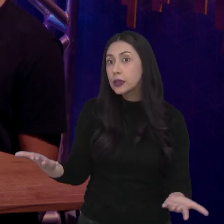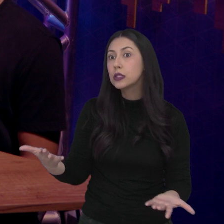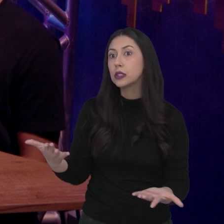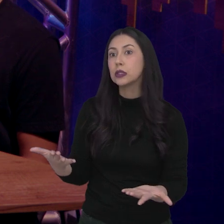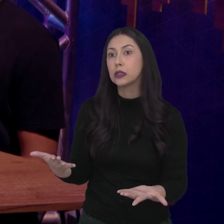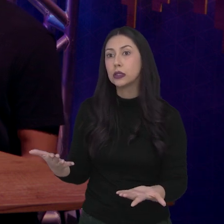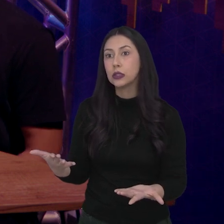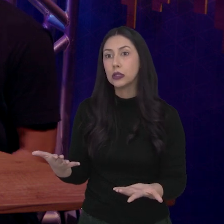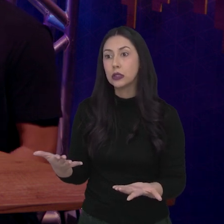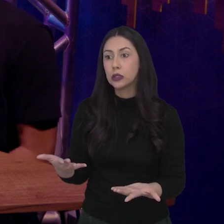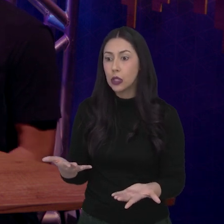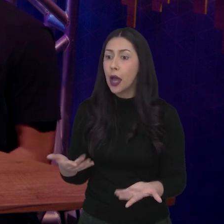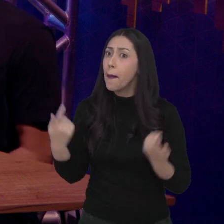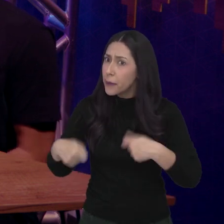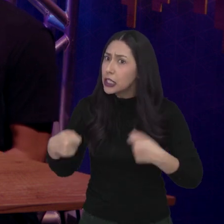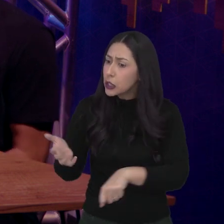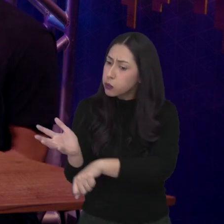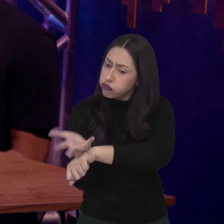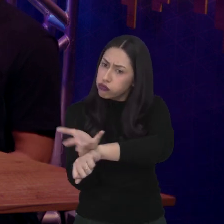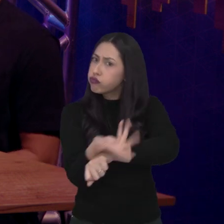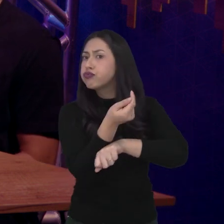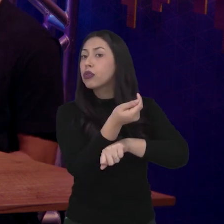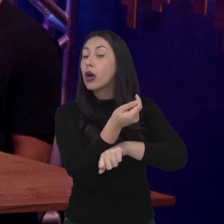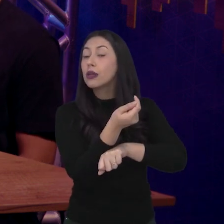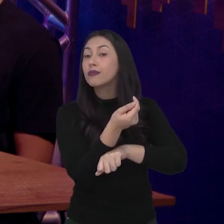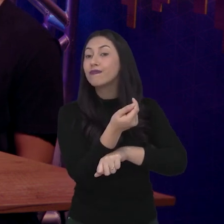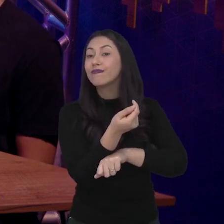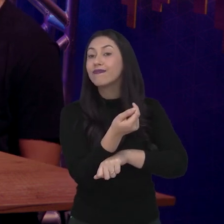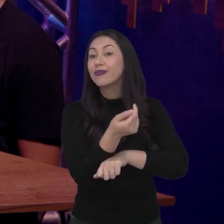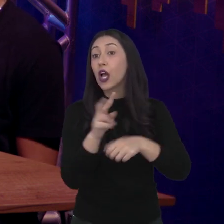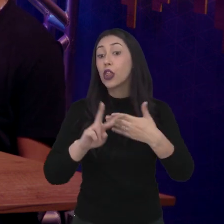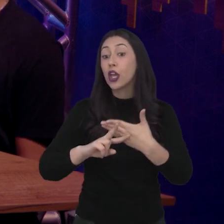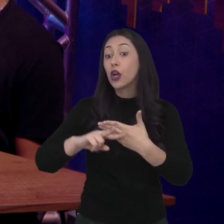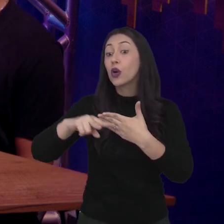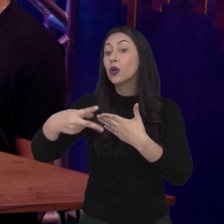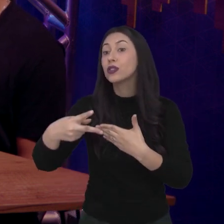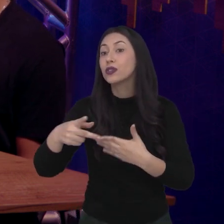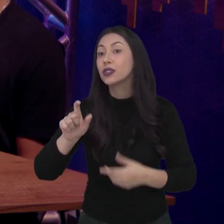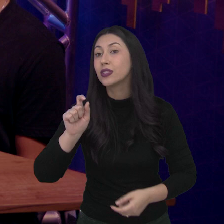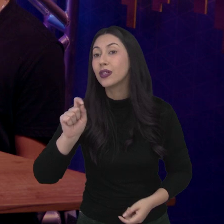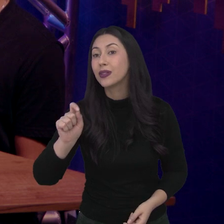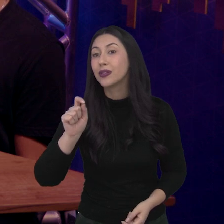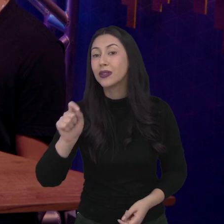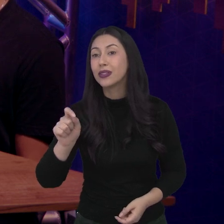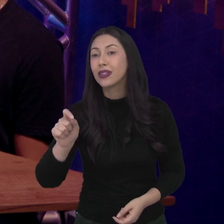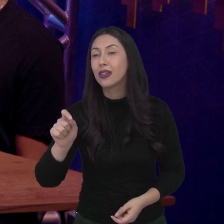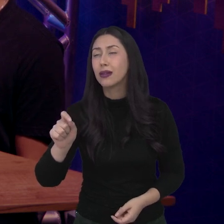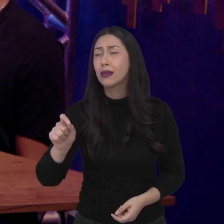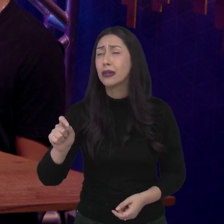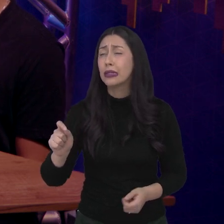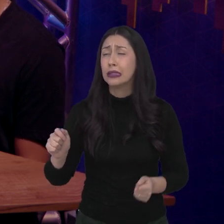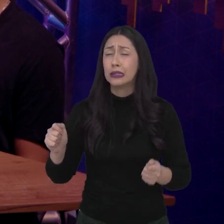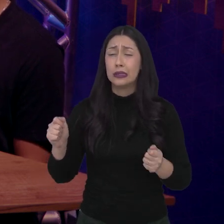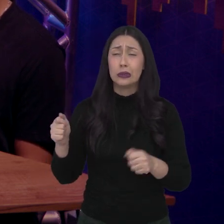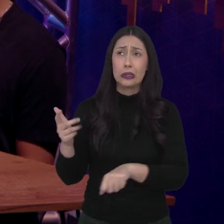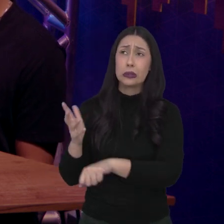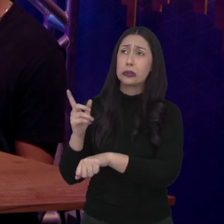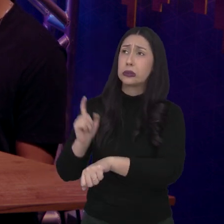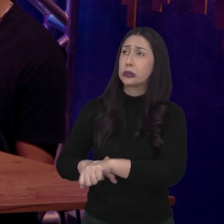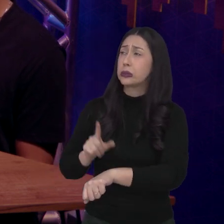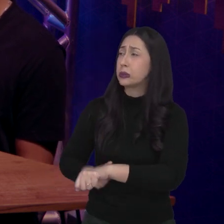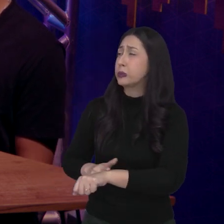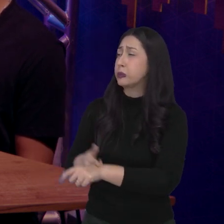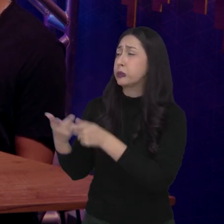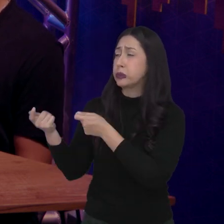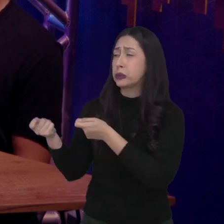funcionários, né, alta pressão por entrega, por agilidade, gera uma coisa que a galera chama de ressaca de pressão